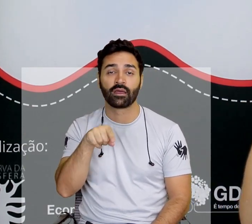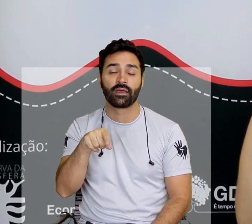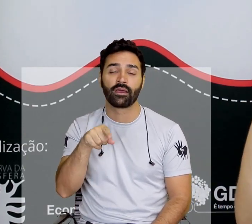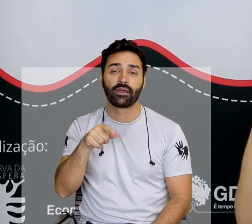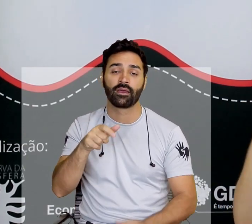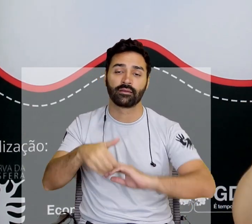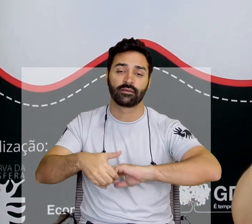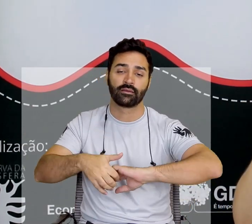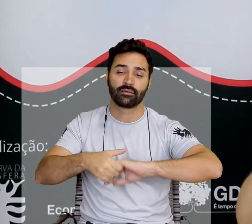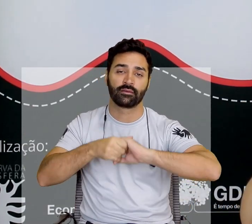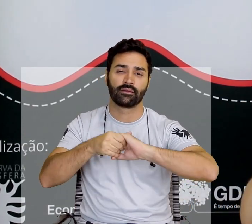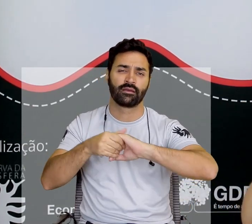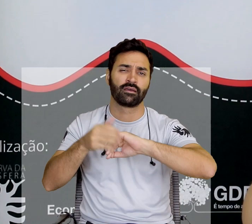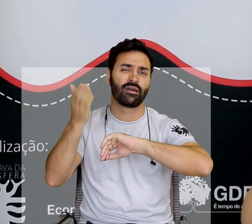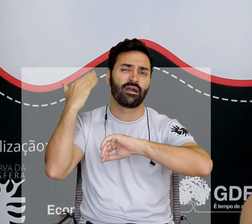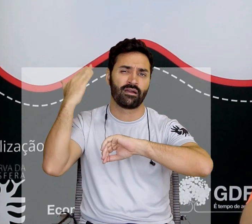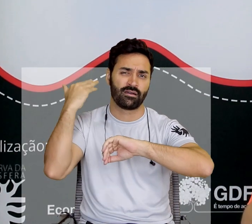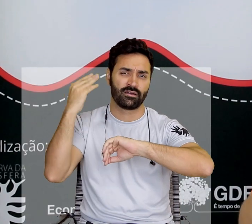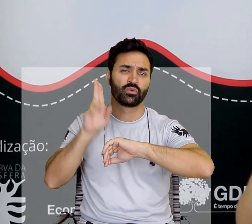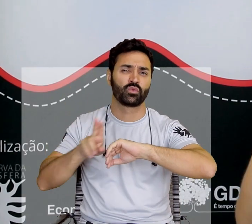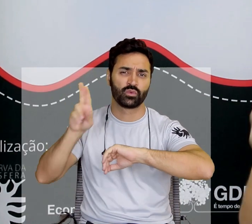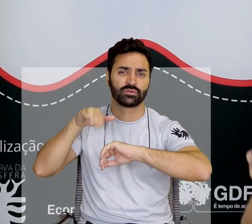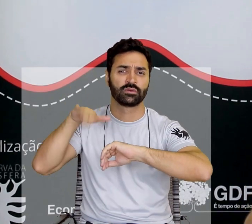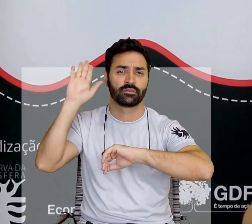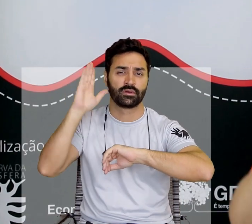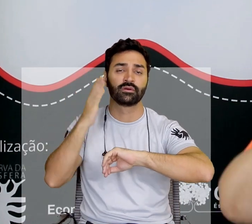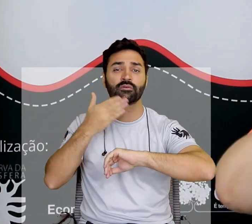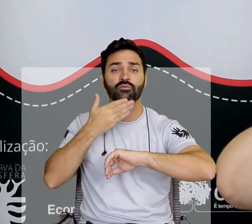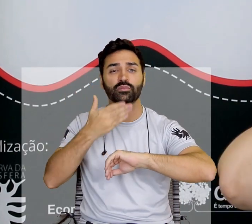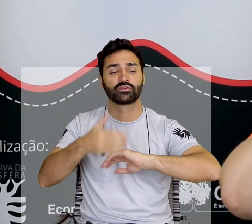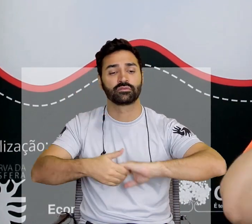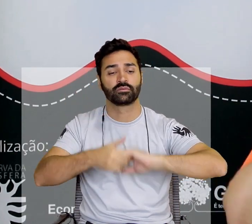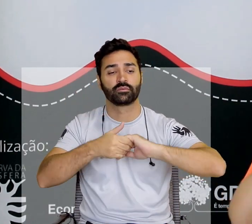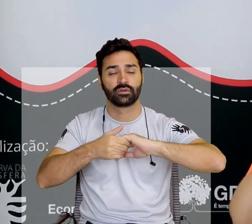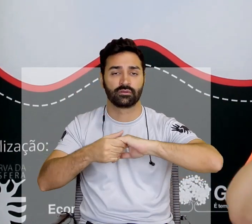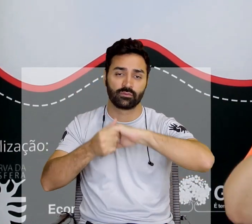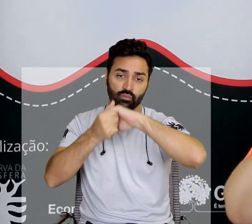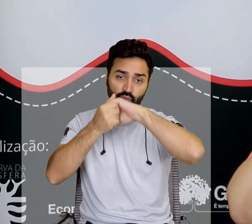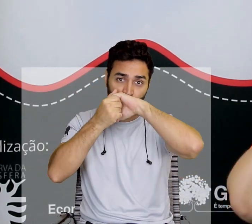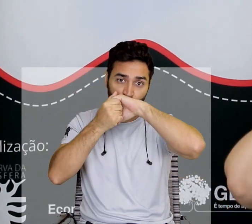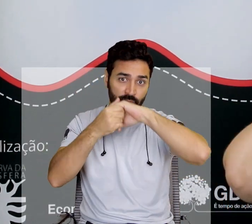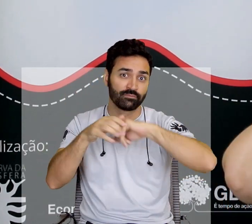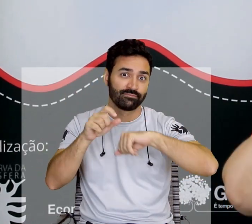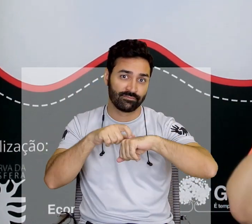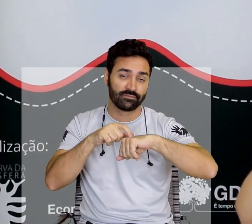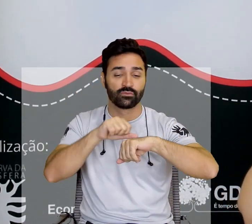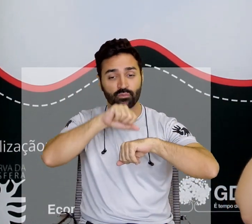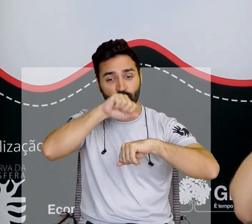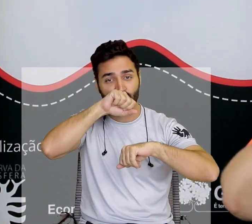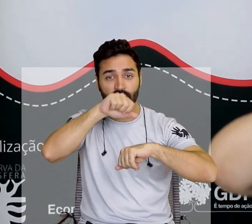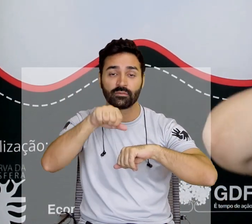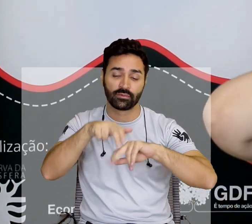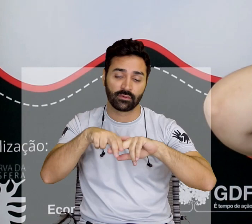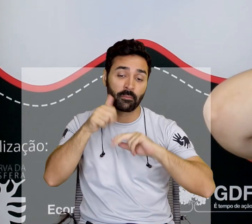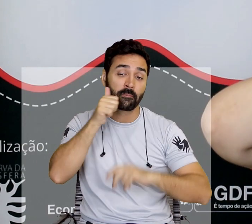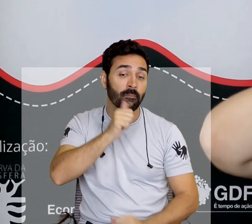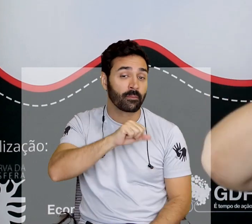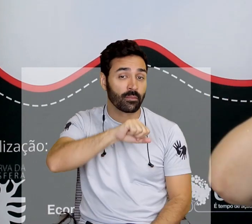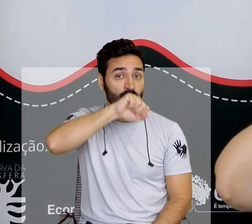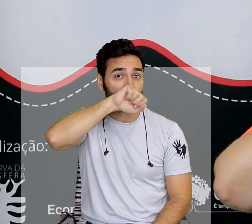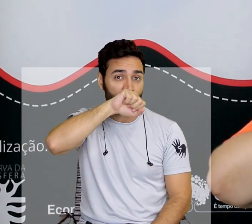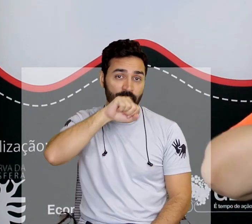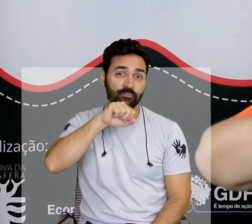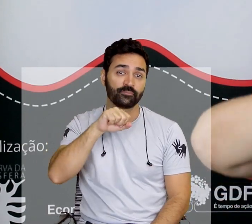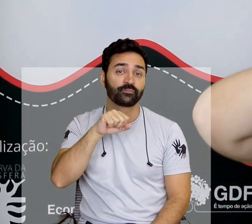Os antigos usavam isso muito mais, né? De tipo, pede bênção, aí a gente dá o beijo na mão, né? Então, mãe é como